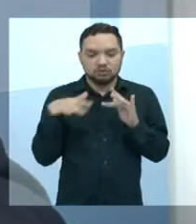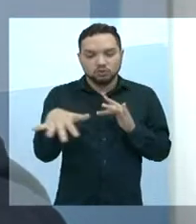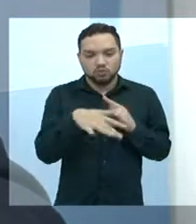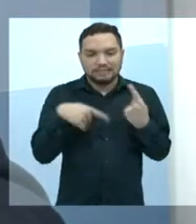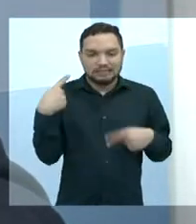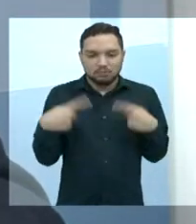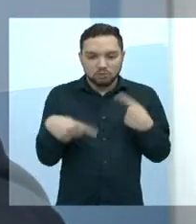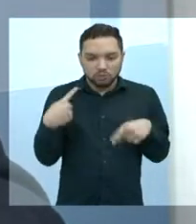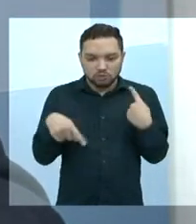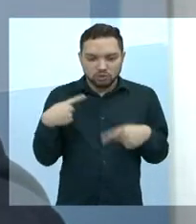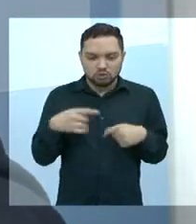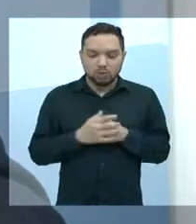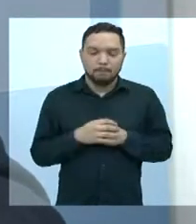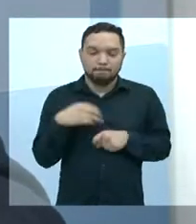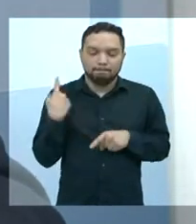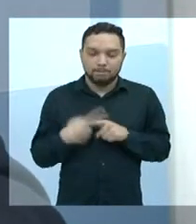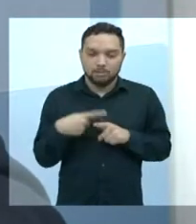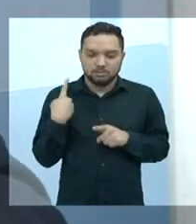porque